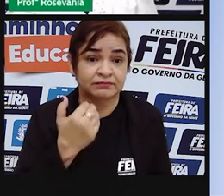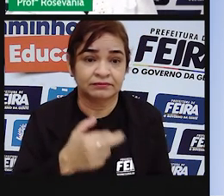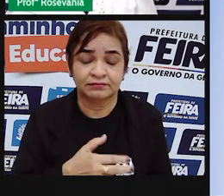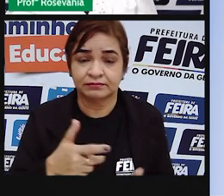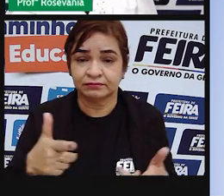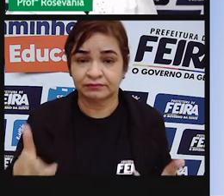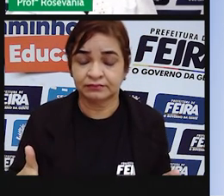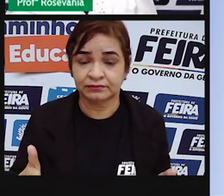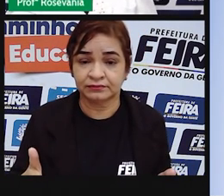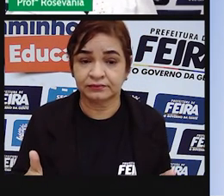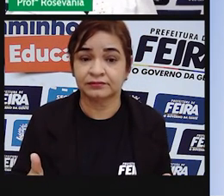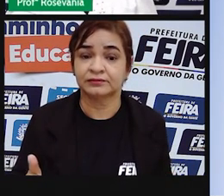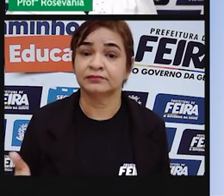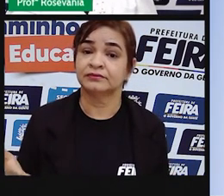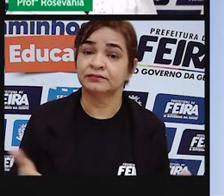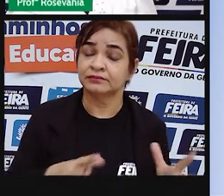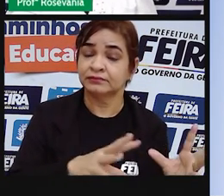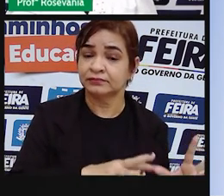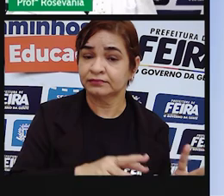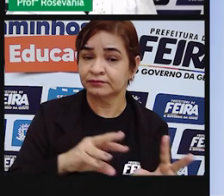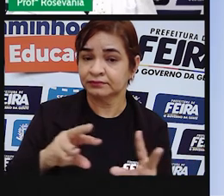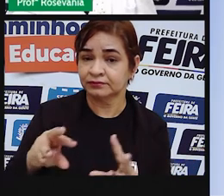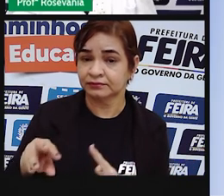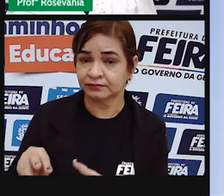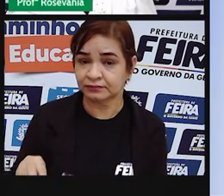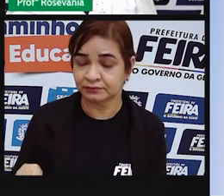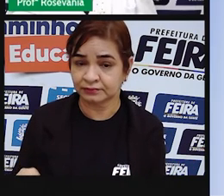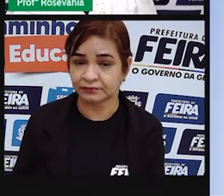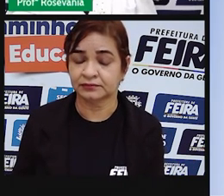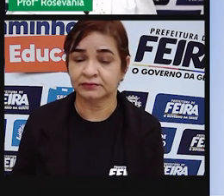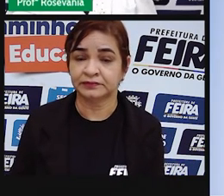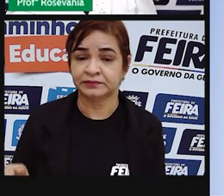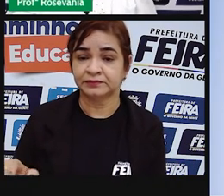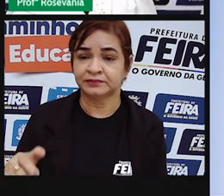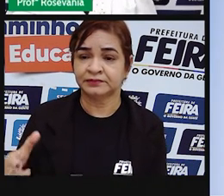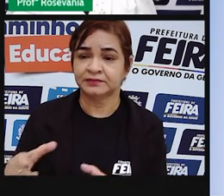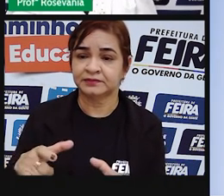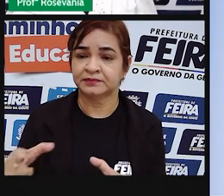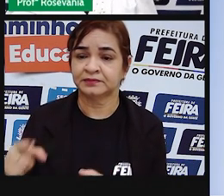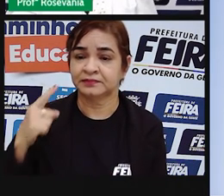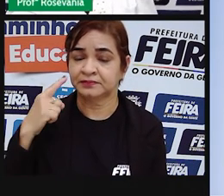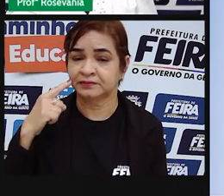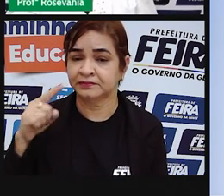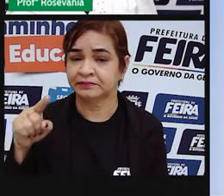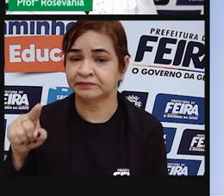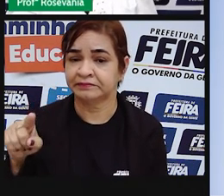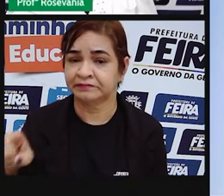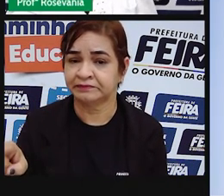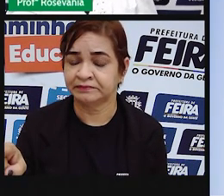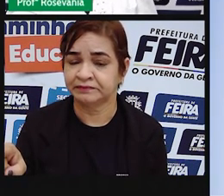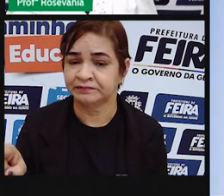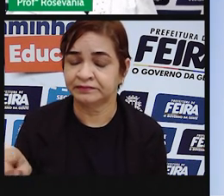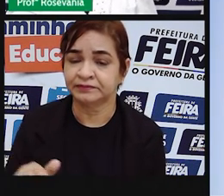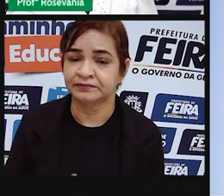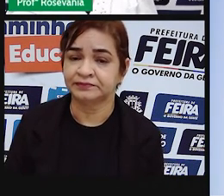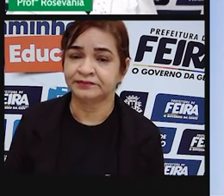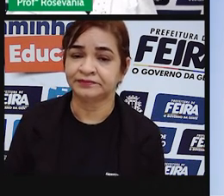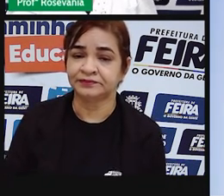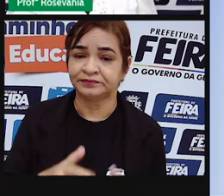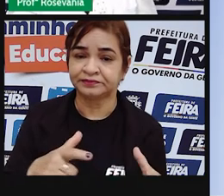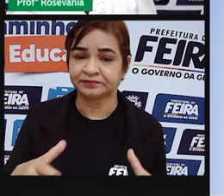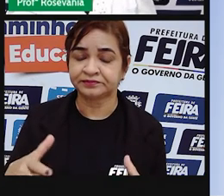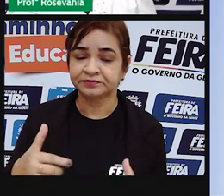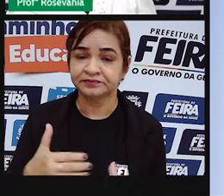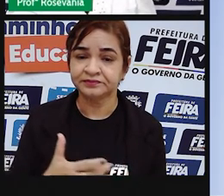é a gente também me gol do Sertão para o aqui certinha né Para a Zona da Mata que